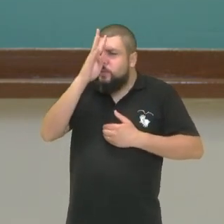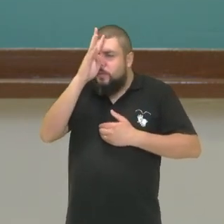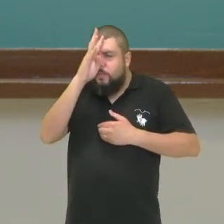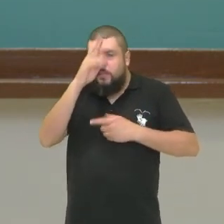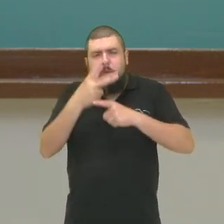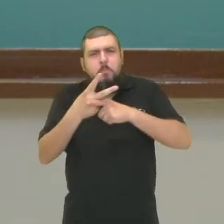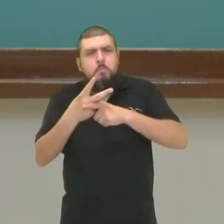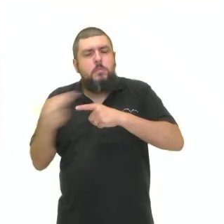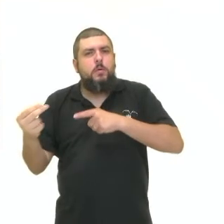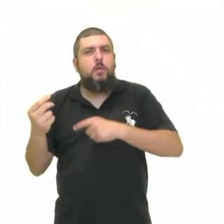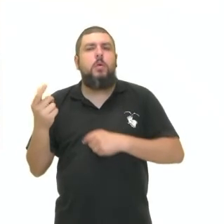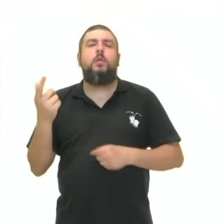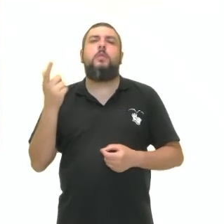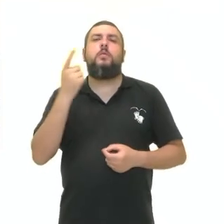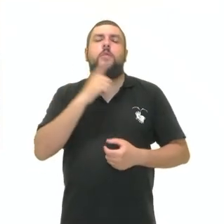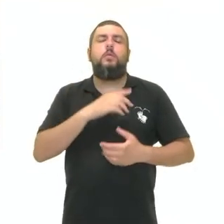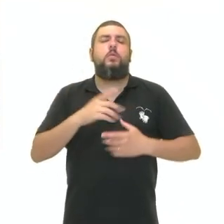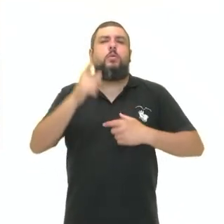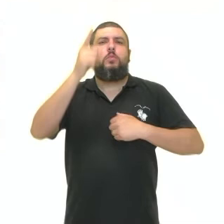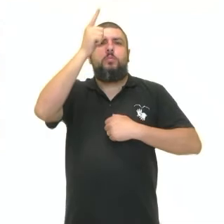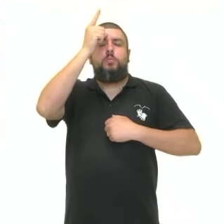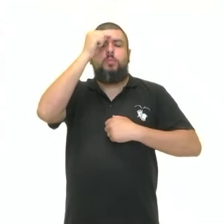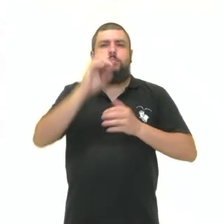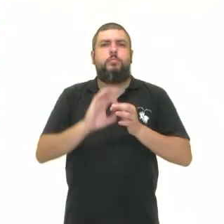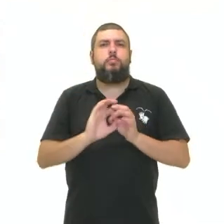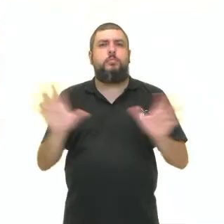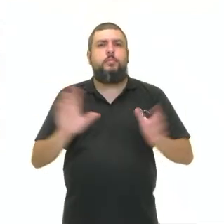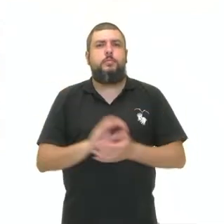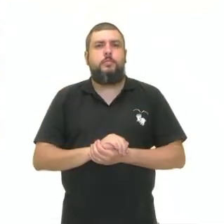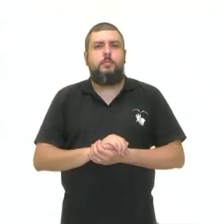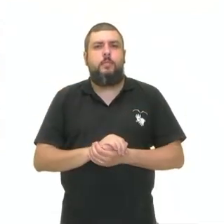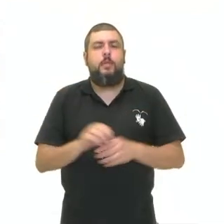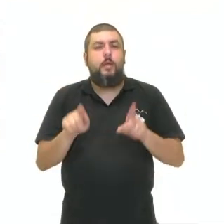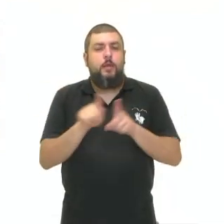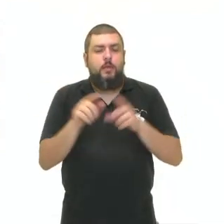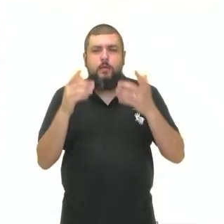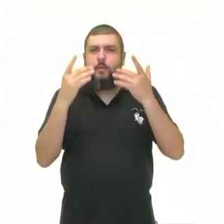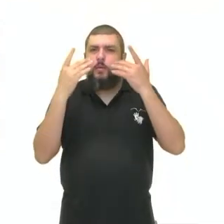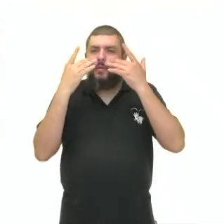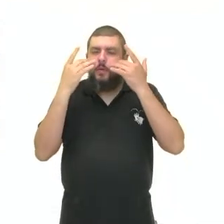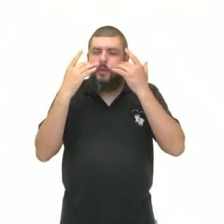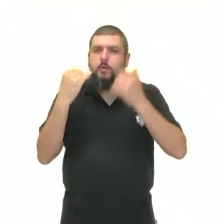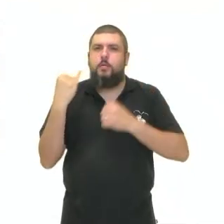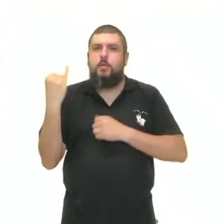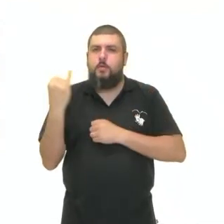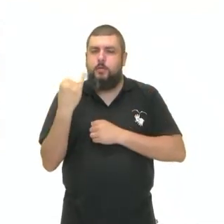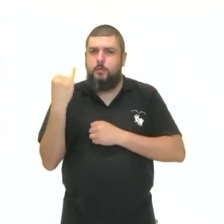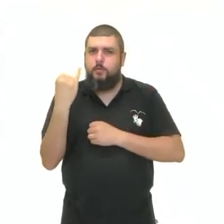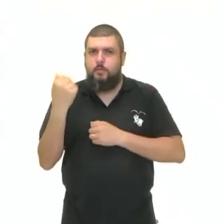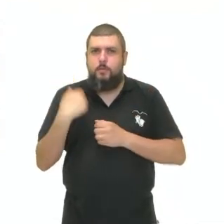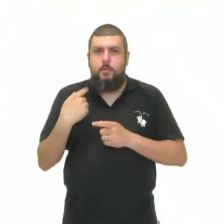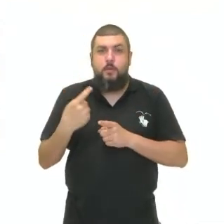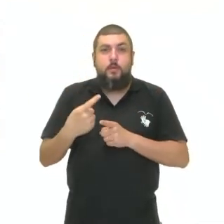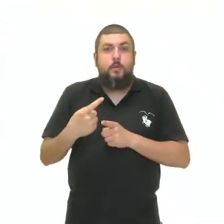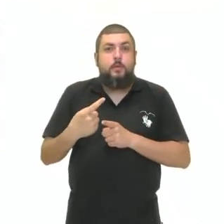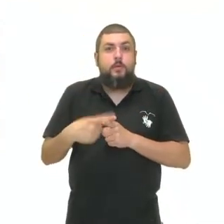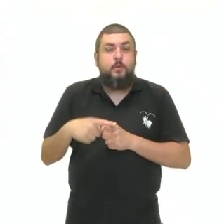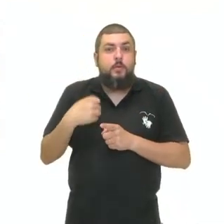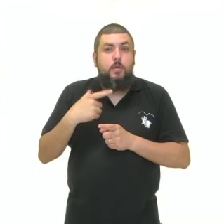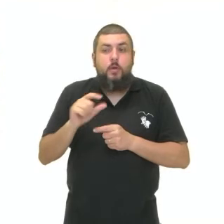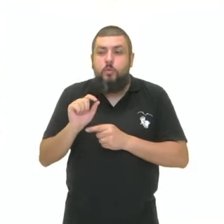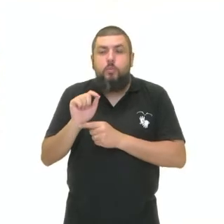problema. O resultado de uma ação no jogo teatral é importante, pois define o que foi criado